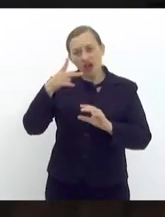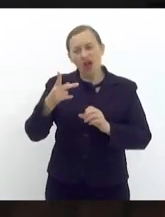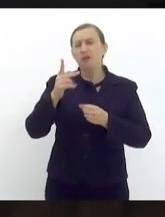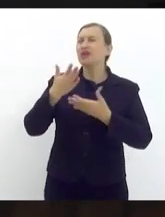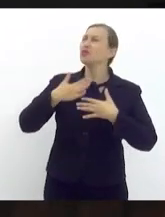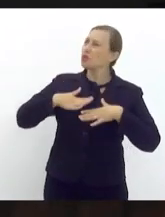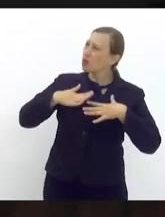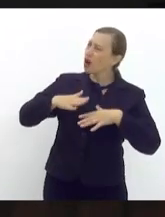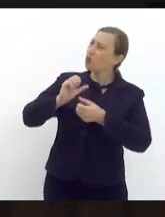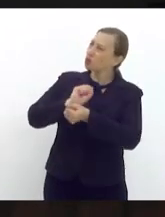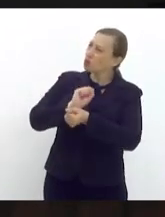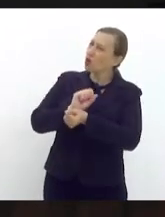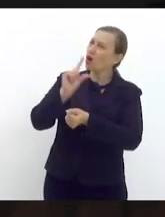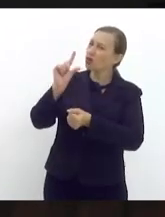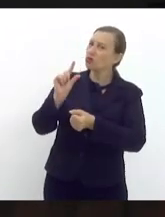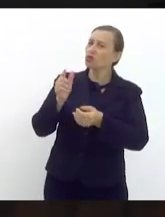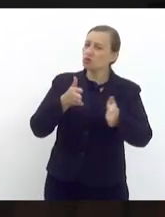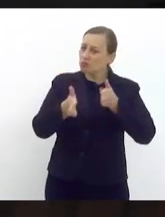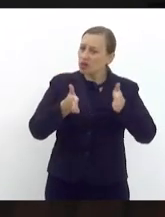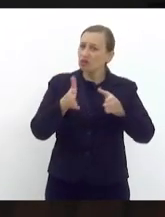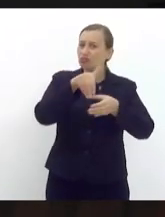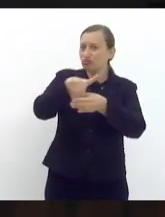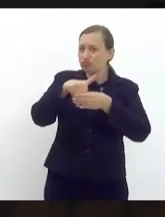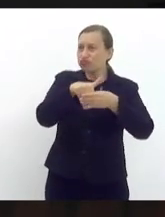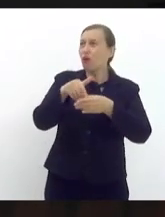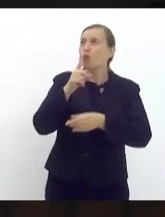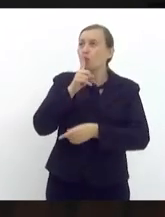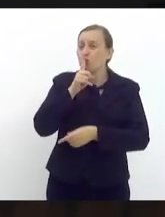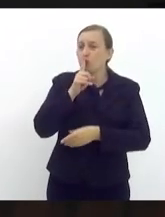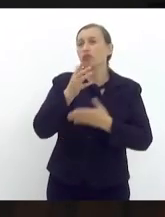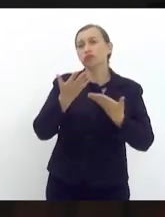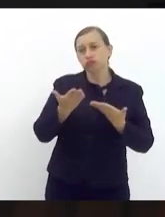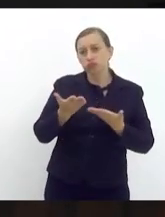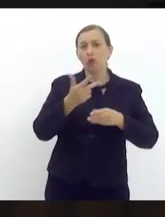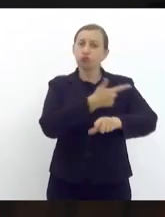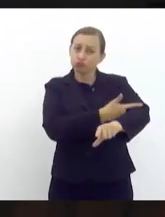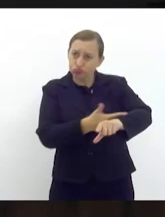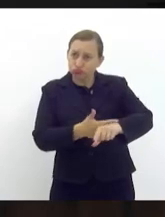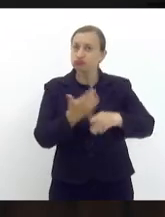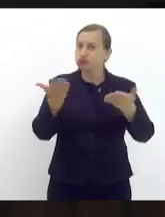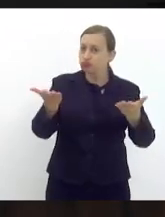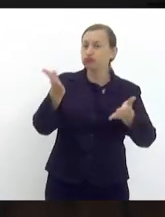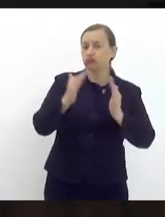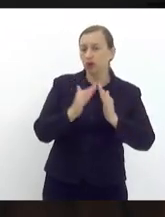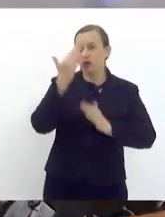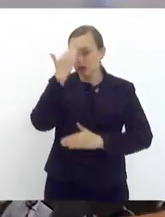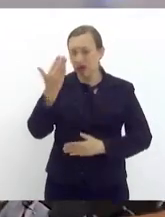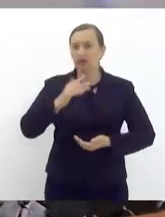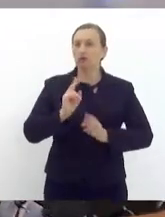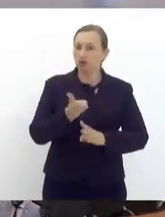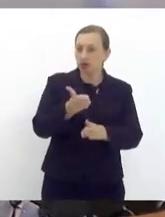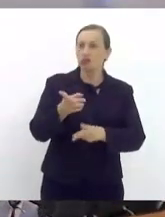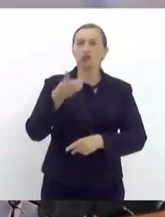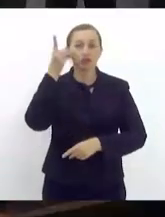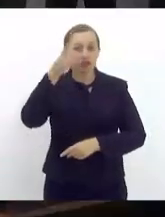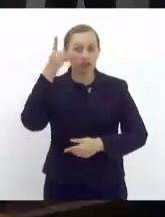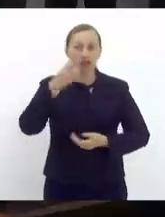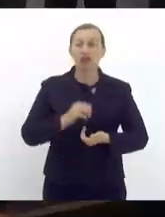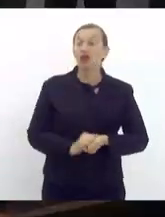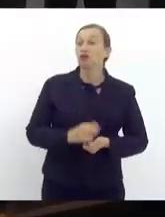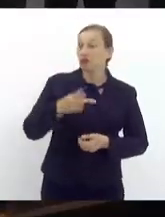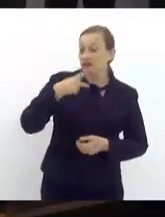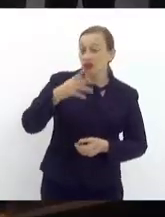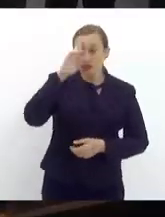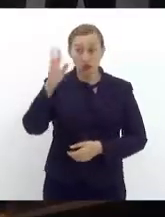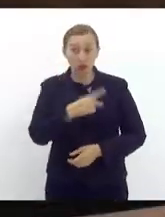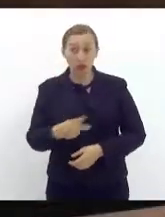favor, enquanto estiver acontecendo a votação aqui, por favor, mantenha a ordem e o silêncio na casa. Muito obrigado. Prossiga, deputado. Como eu estava falando,